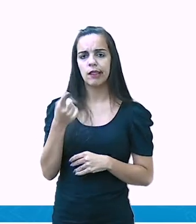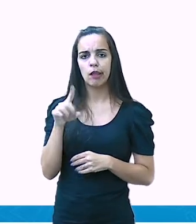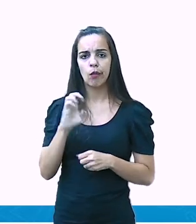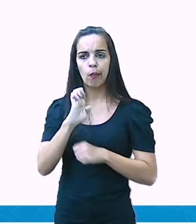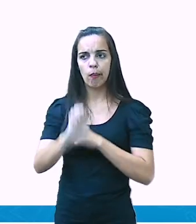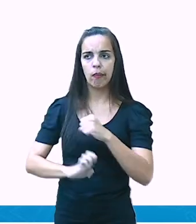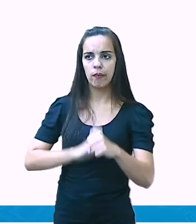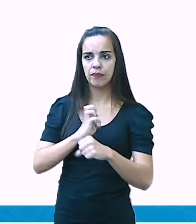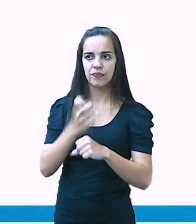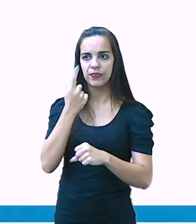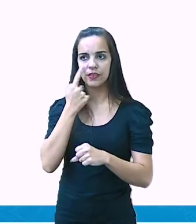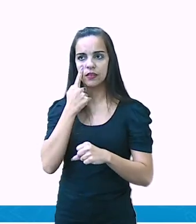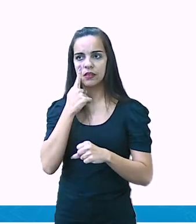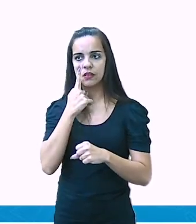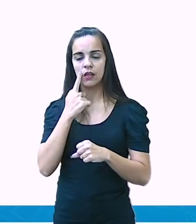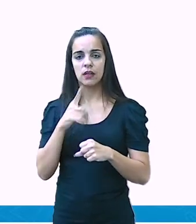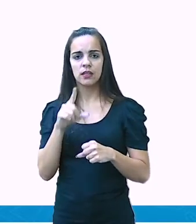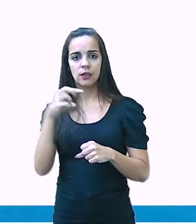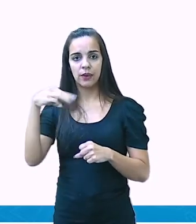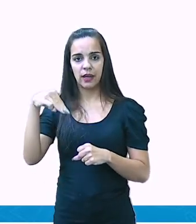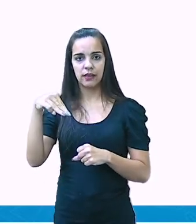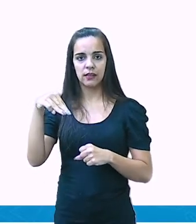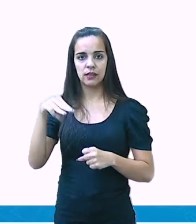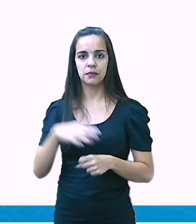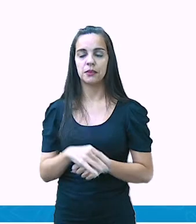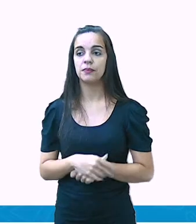camadas KL, M.